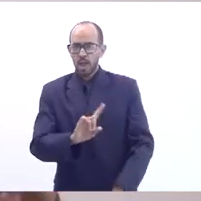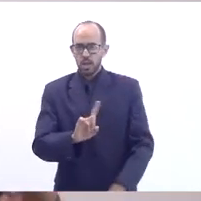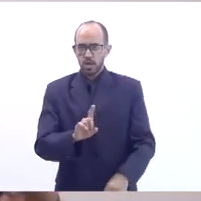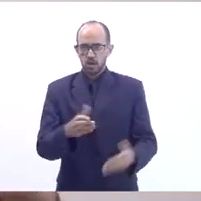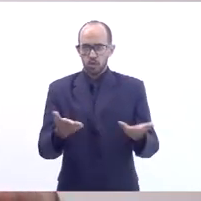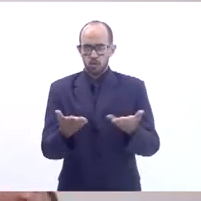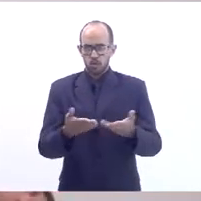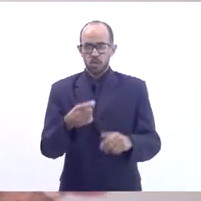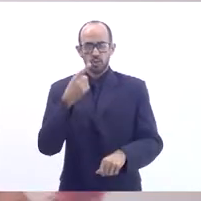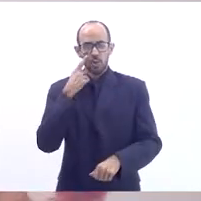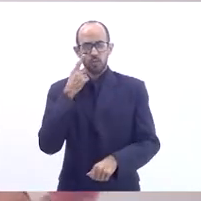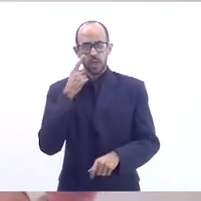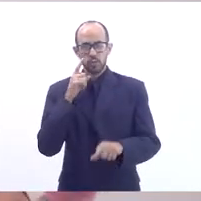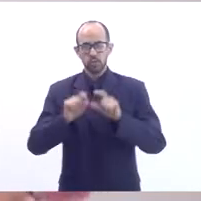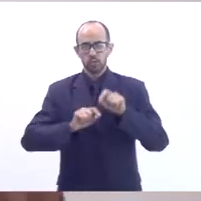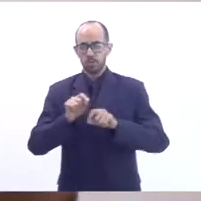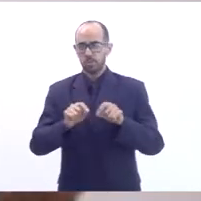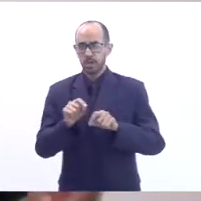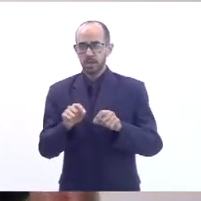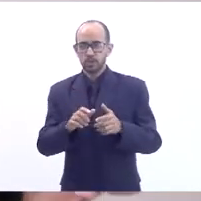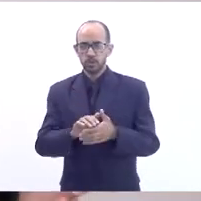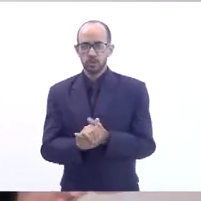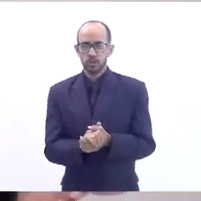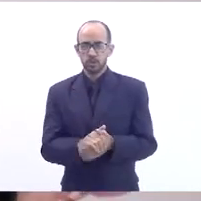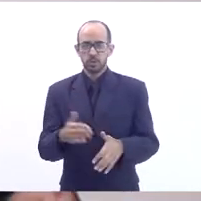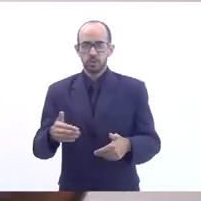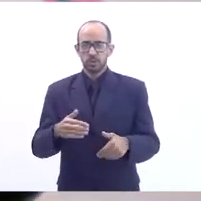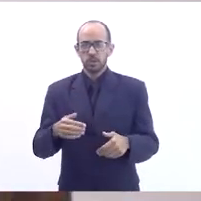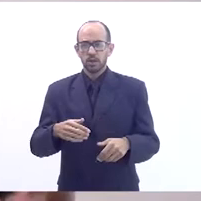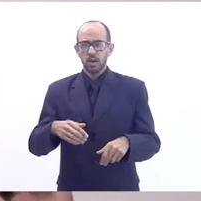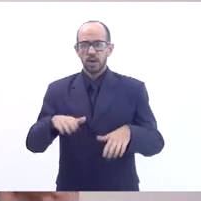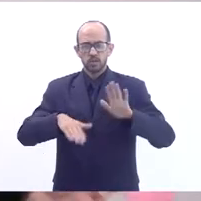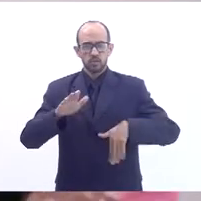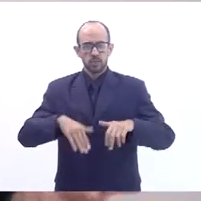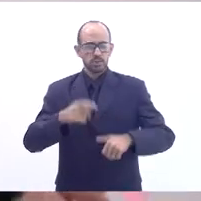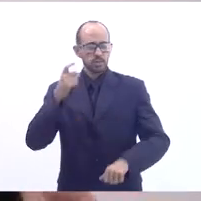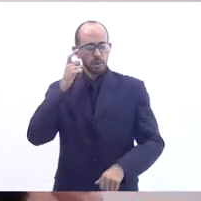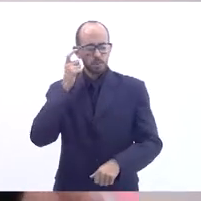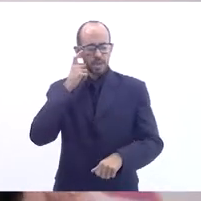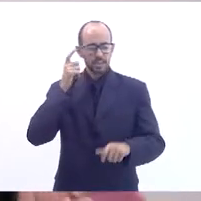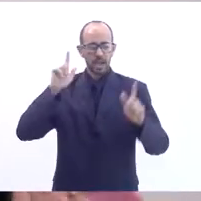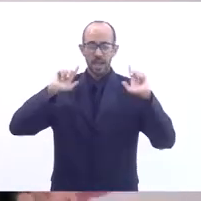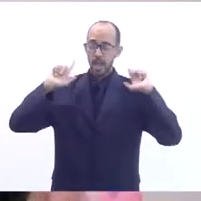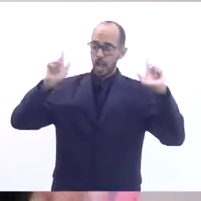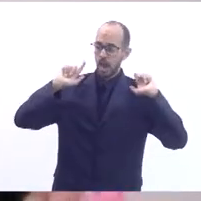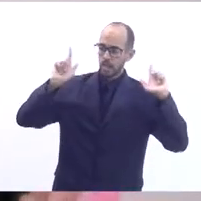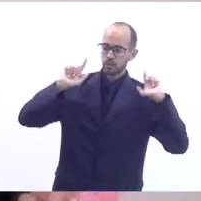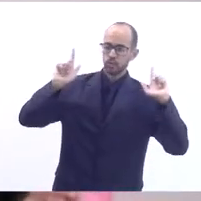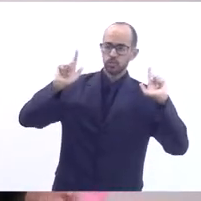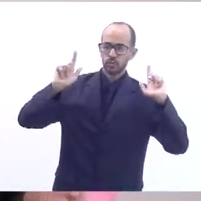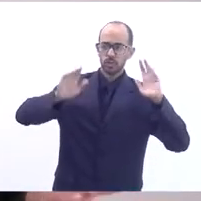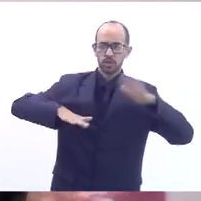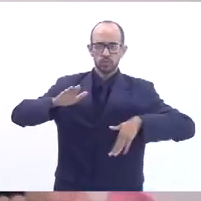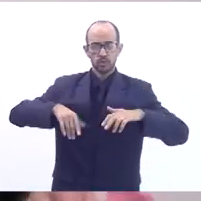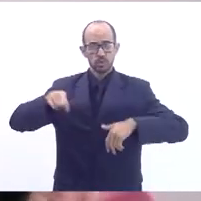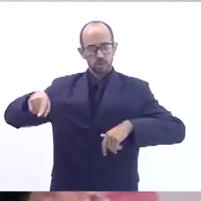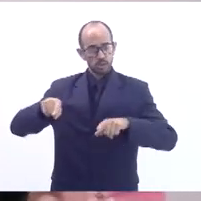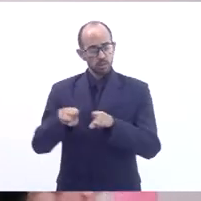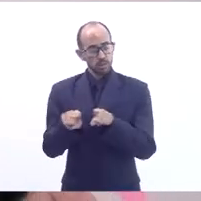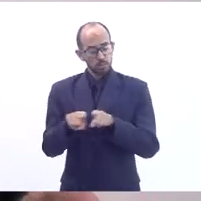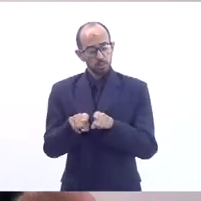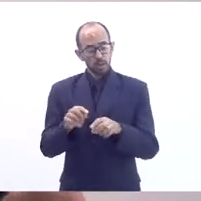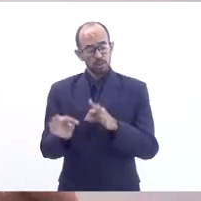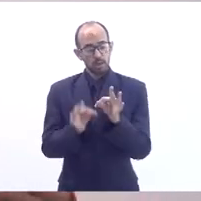hoje eu vejo que muitos usos que a gente às vezes acha que é Recreativo ele ele também é